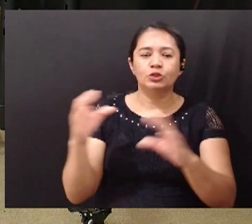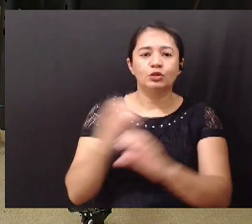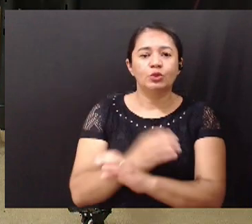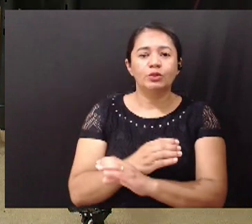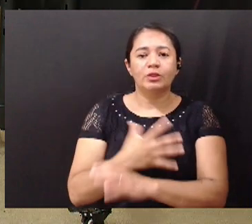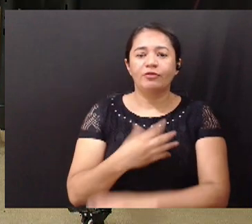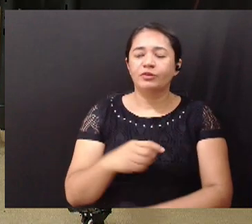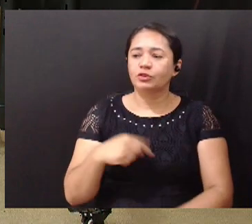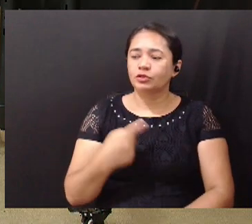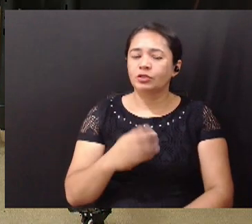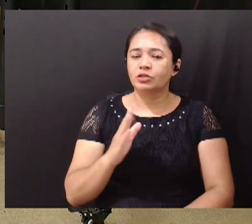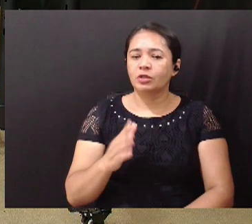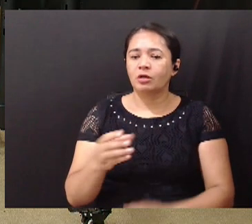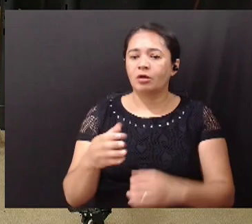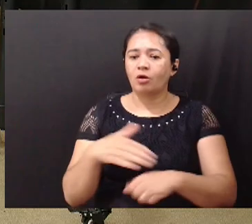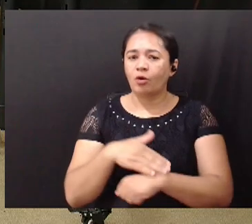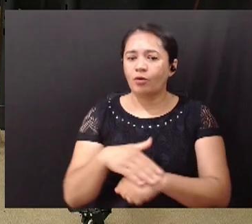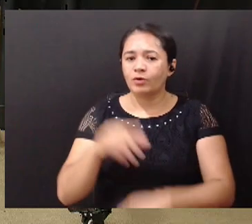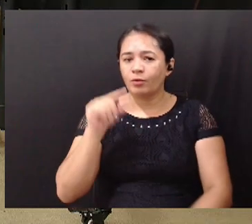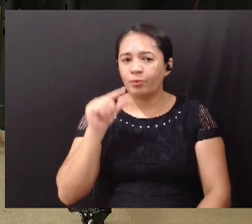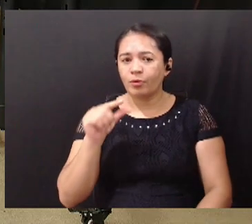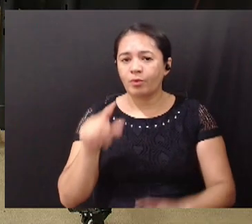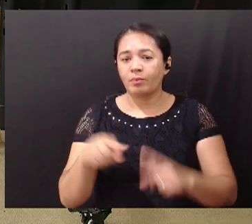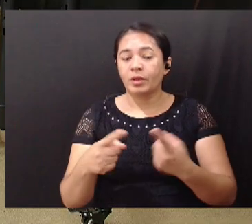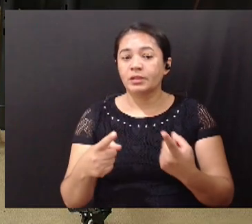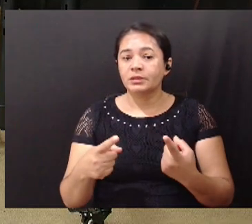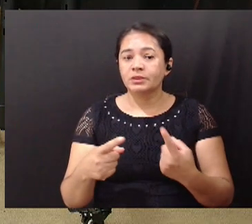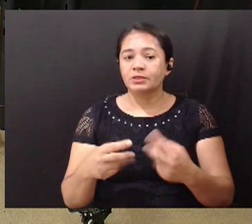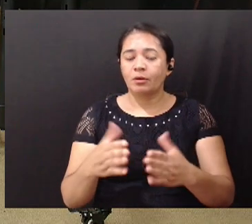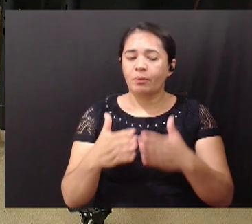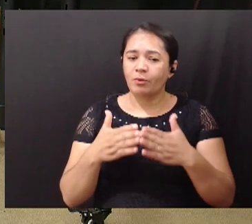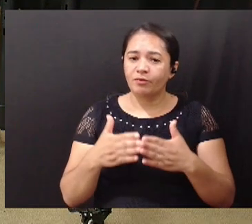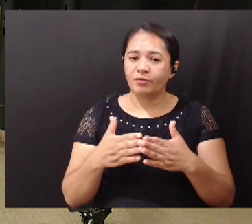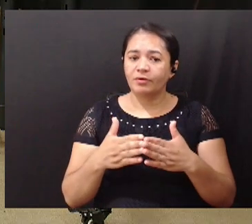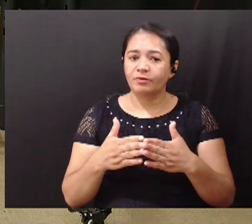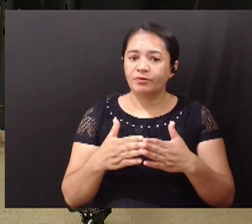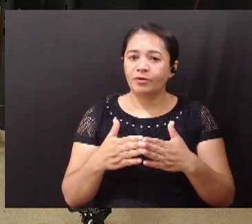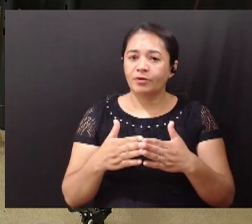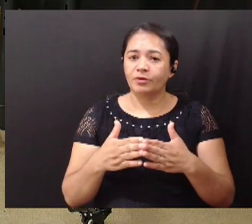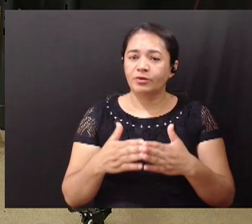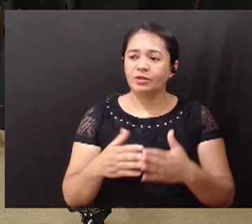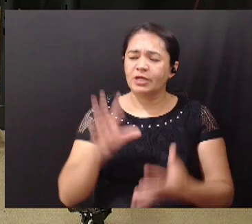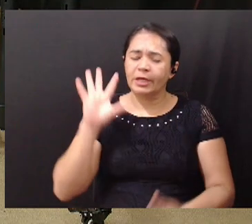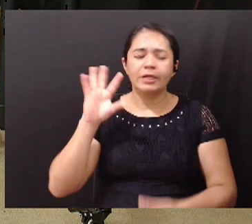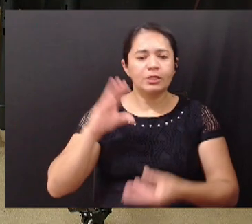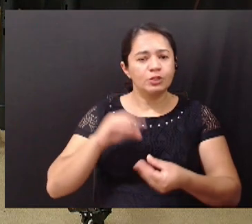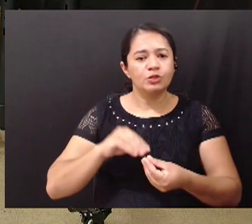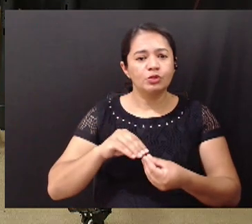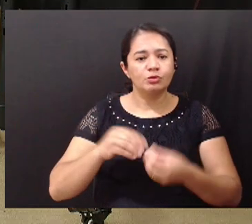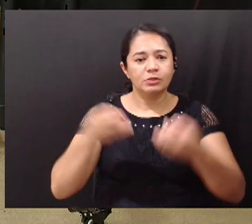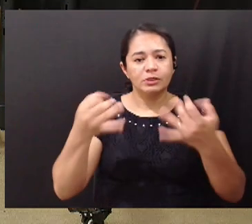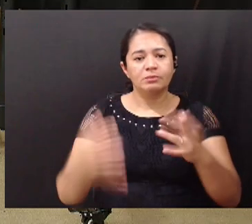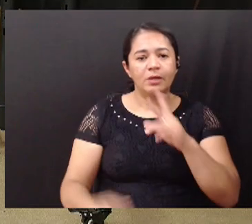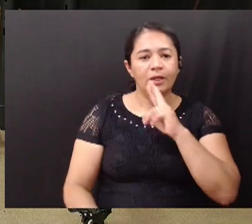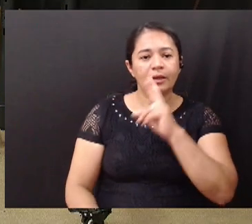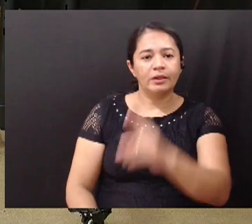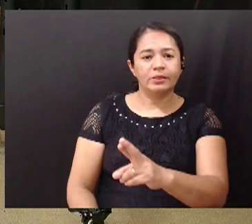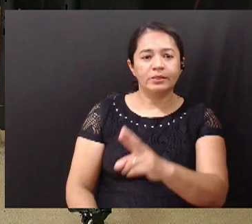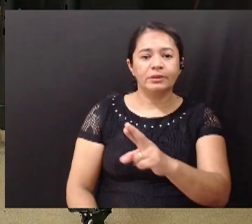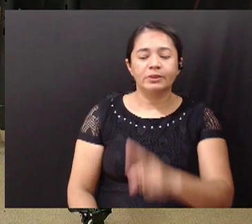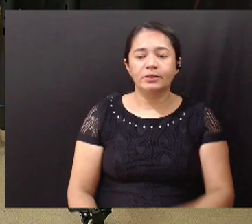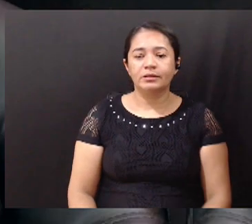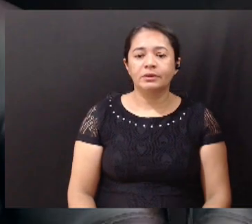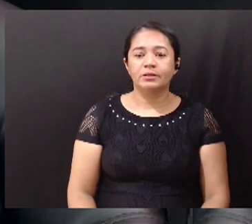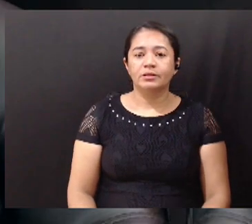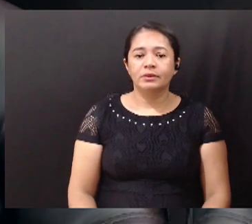sobre isso, mas eu gostaria que a Maísa resumisse, então, para o Marcos Vinícius, que está fazendo a pergunta.